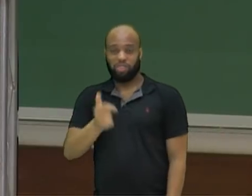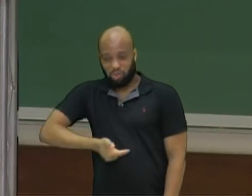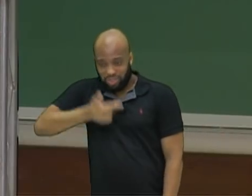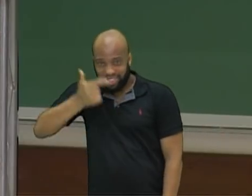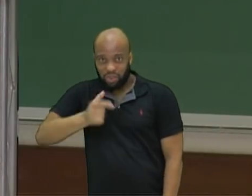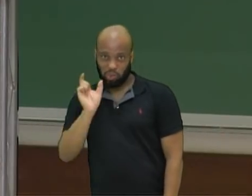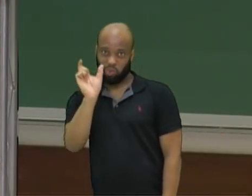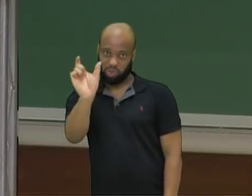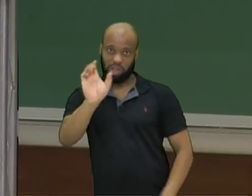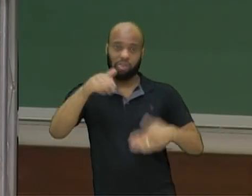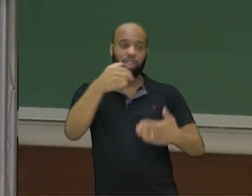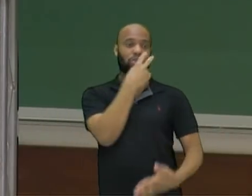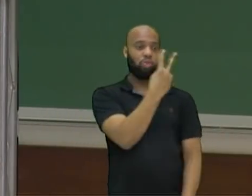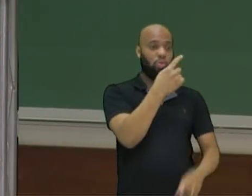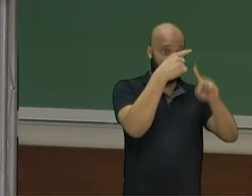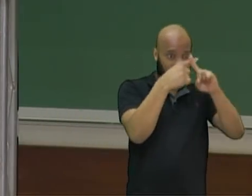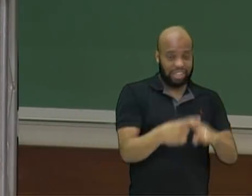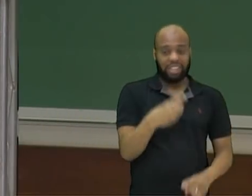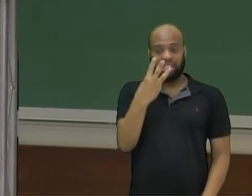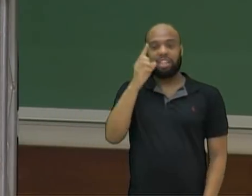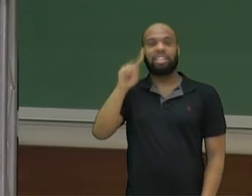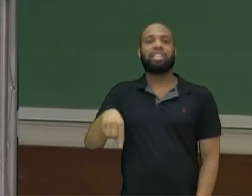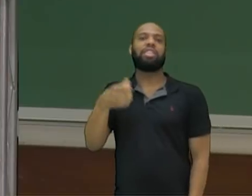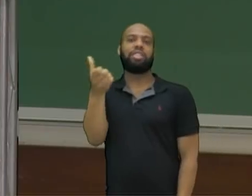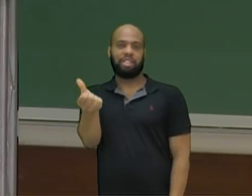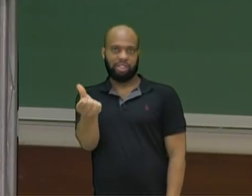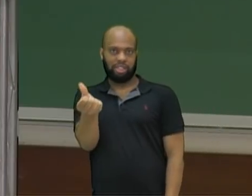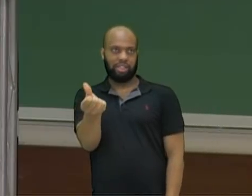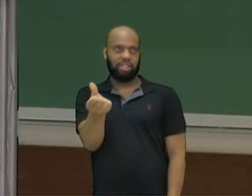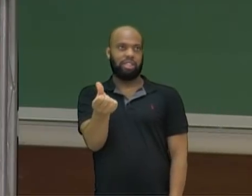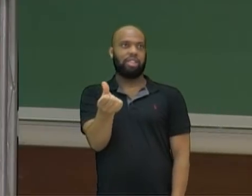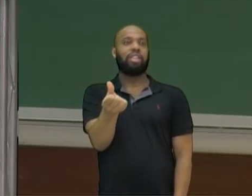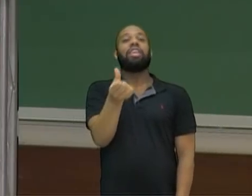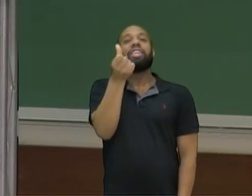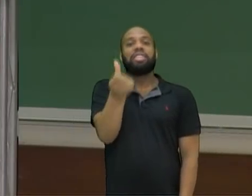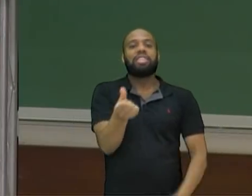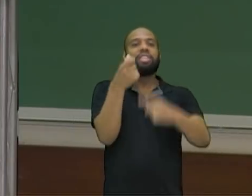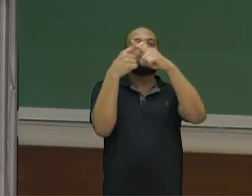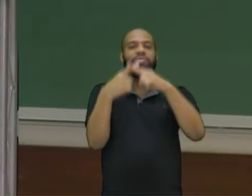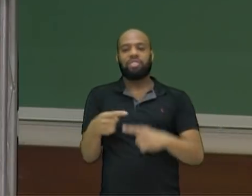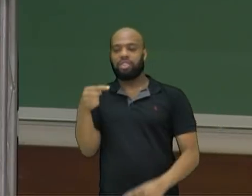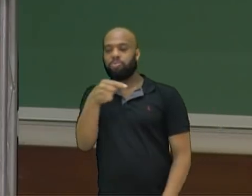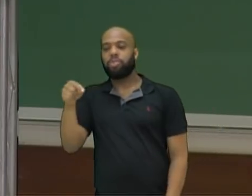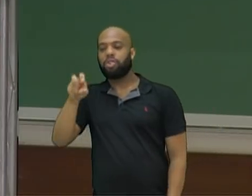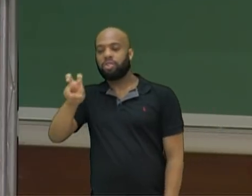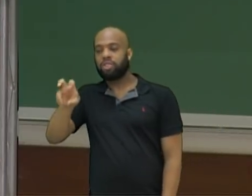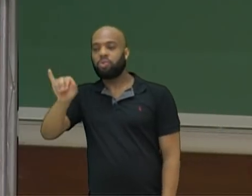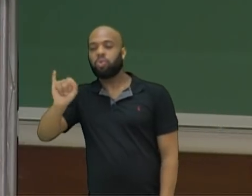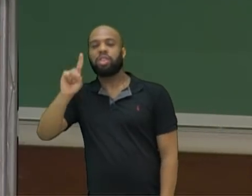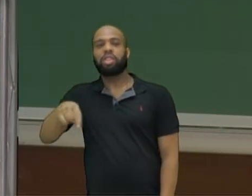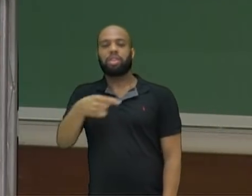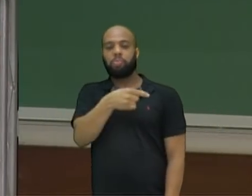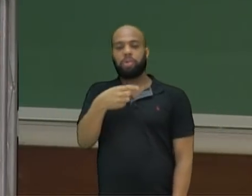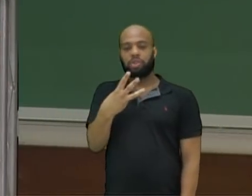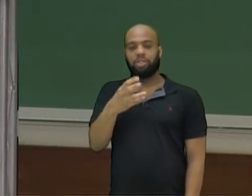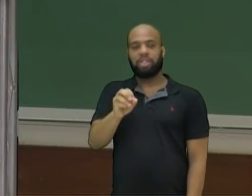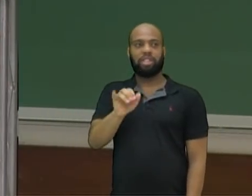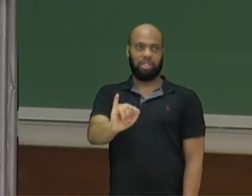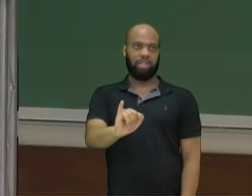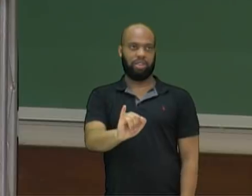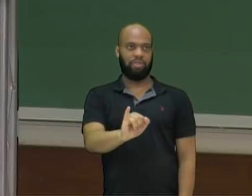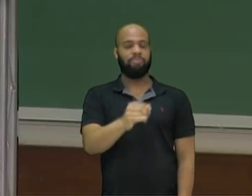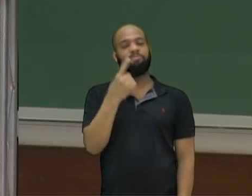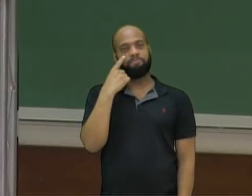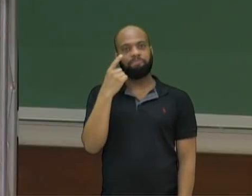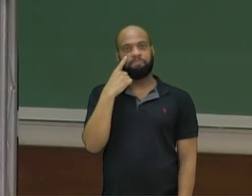Então, 2 vezes 3, 6. 6 vezes menos 5i, menos 30i. Está aqui, ó,